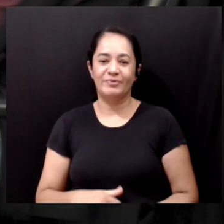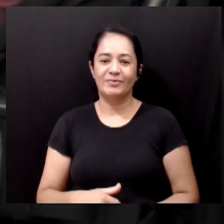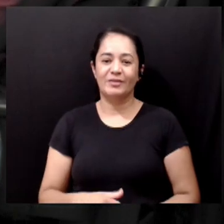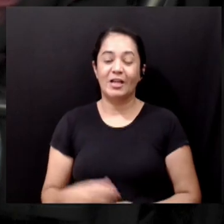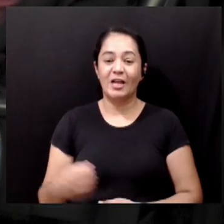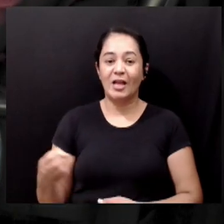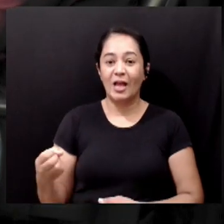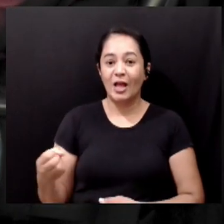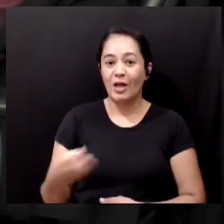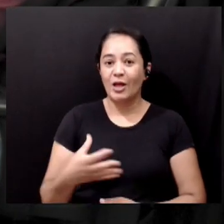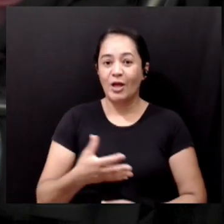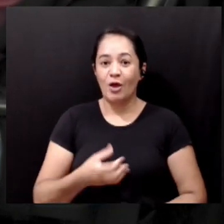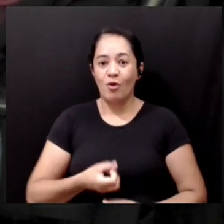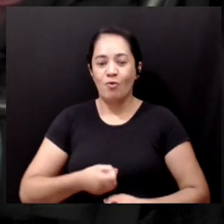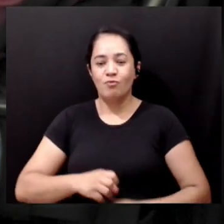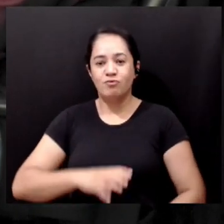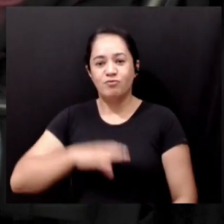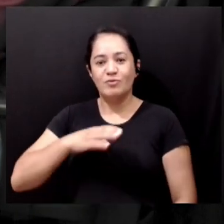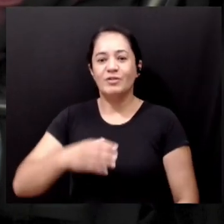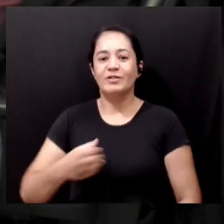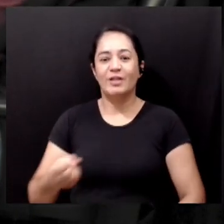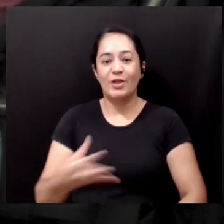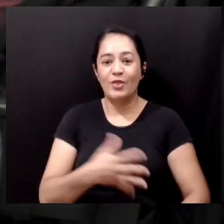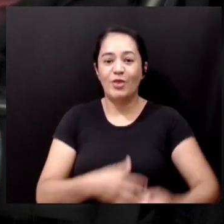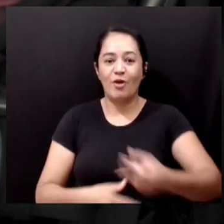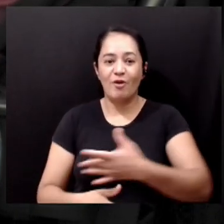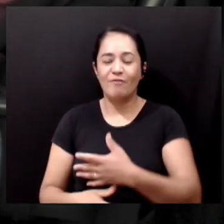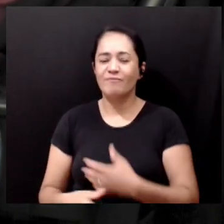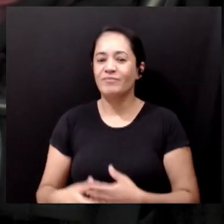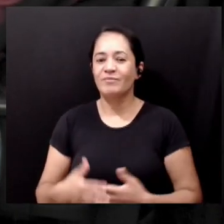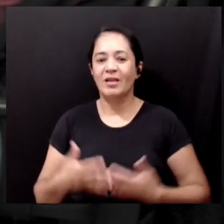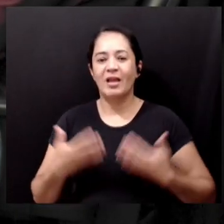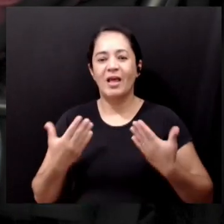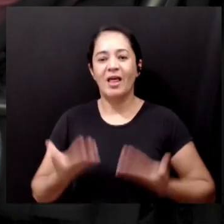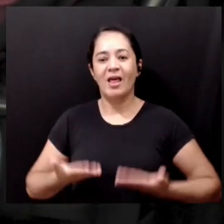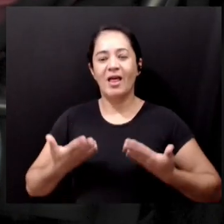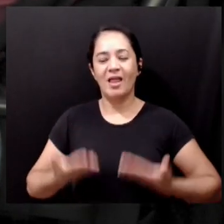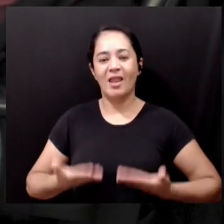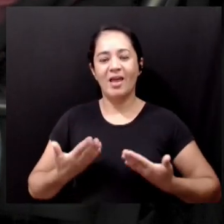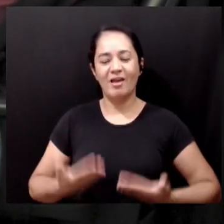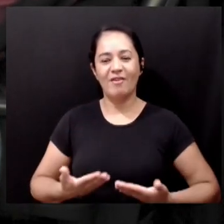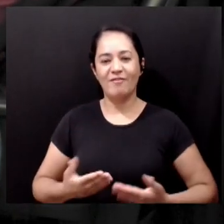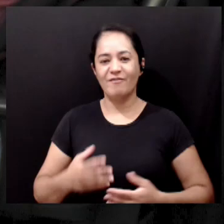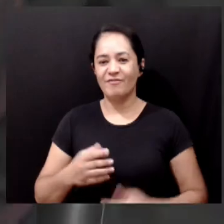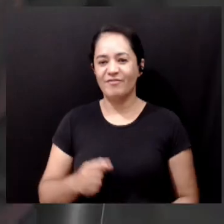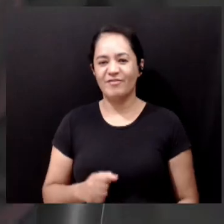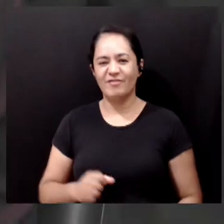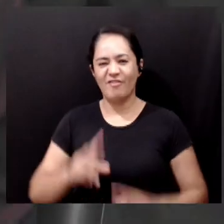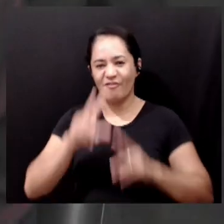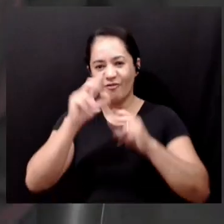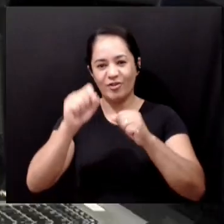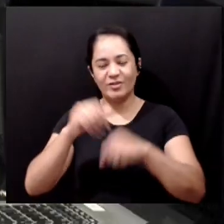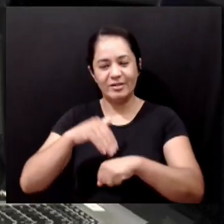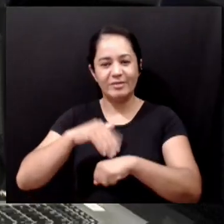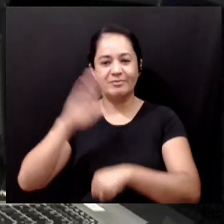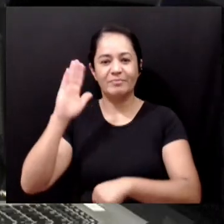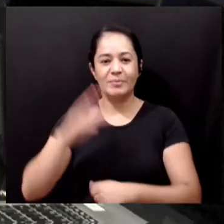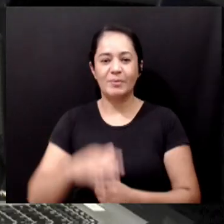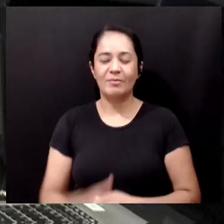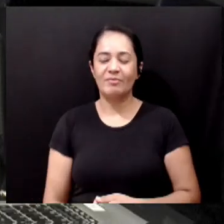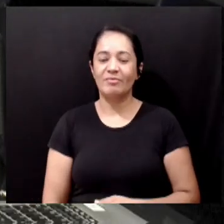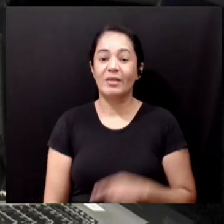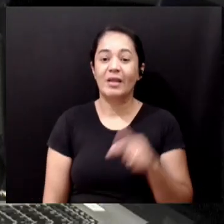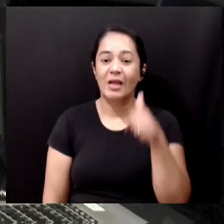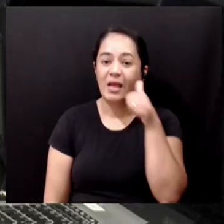Renova a energia. Você chega com mais gás, né? Você chega com mais energia. É, e ela, como que